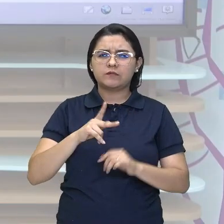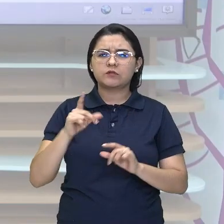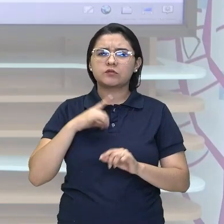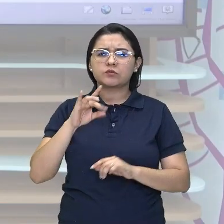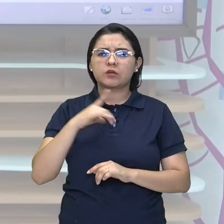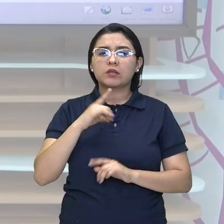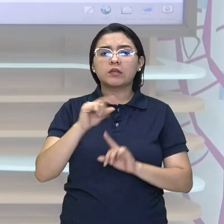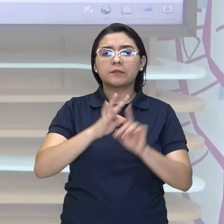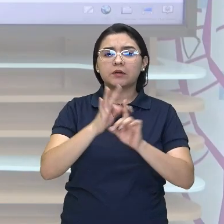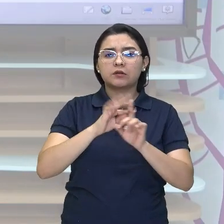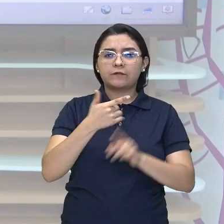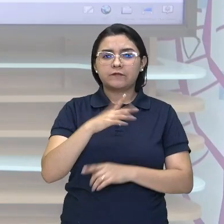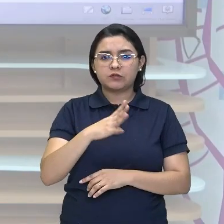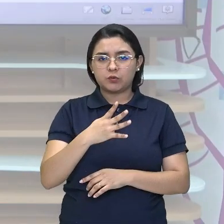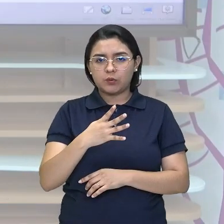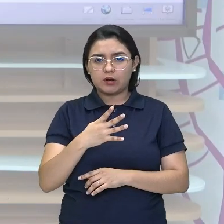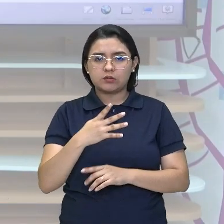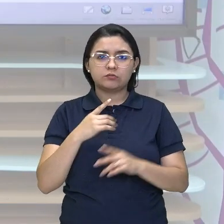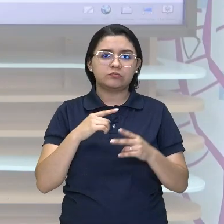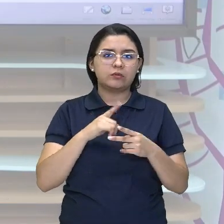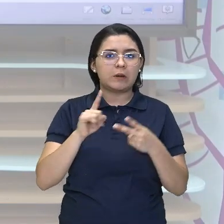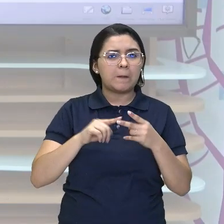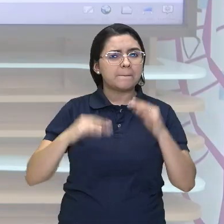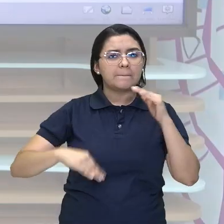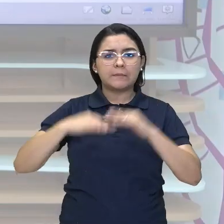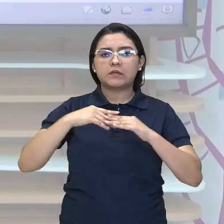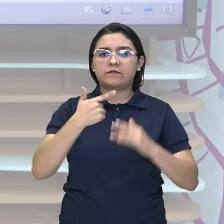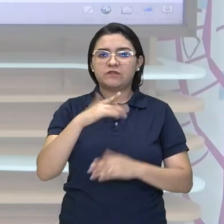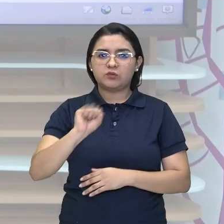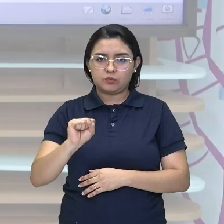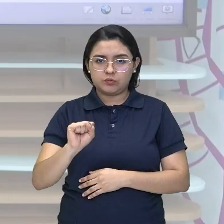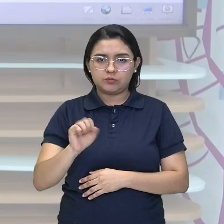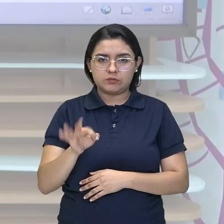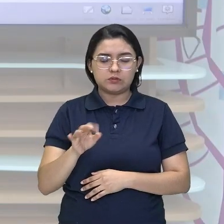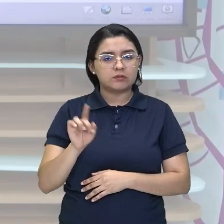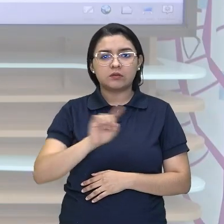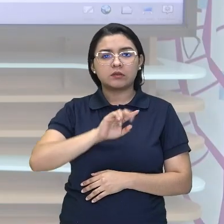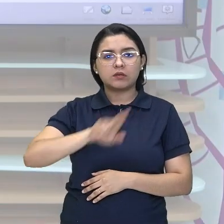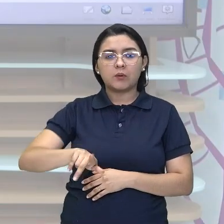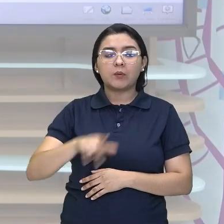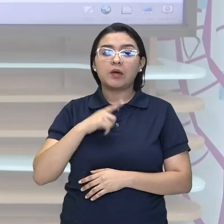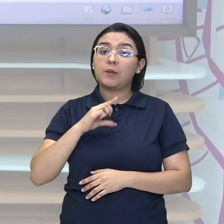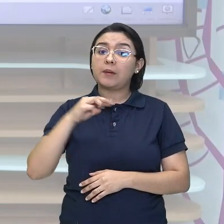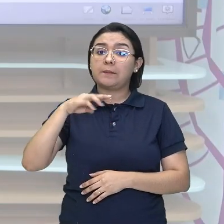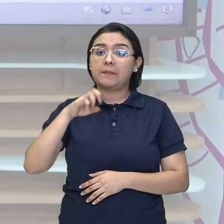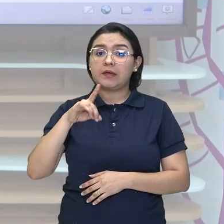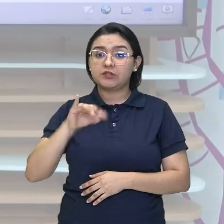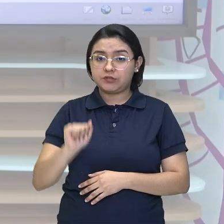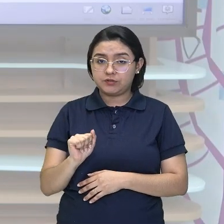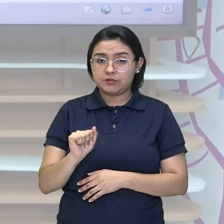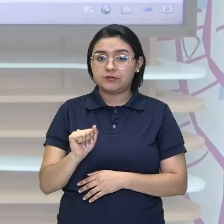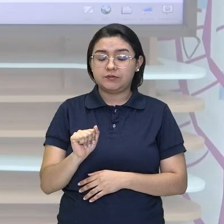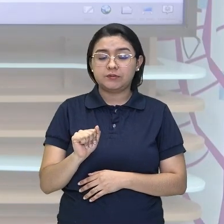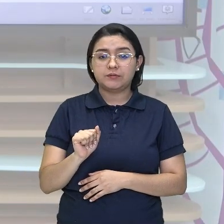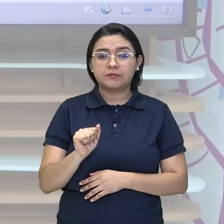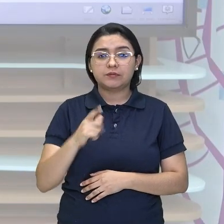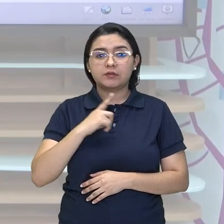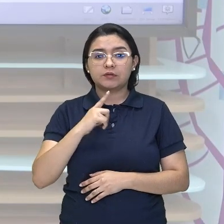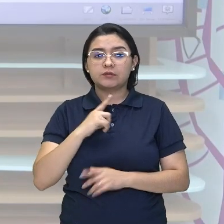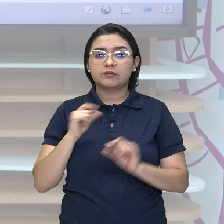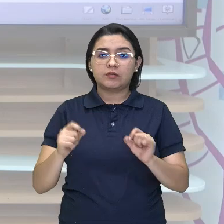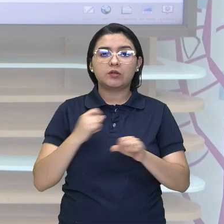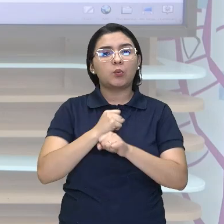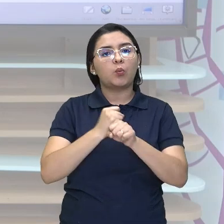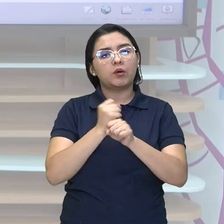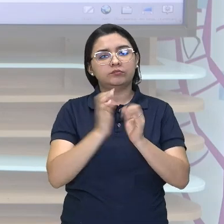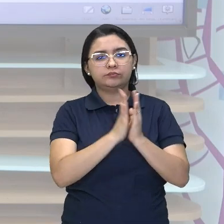apenas temperaturas de 24 graus e a máxima de 28. Não, isso é uma média que a gente vai tirar ao